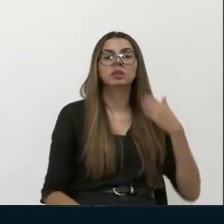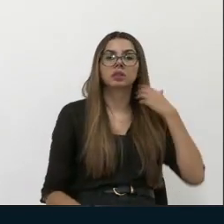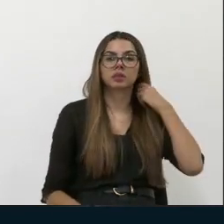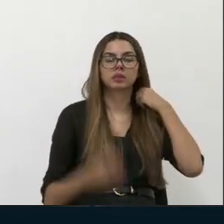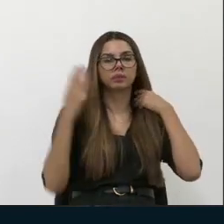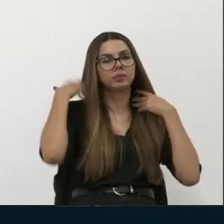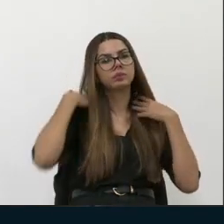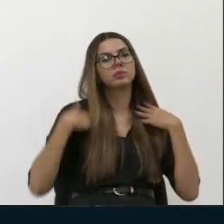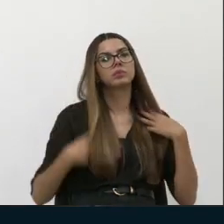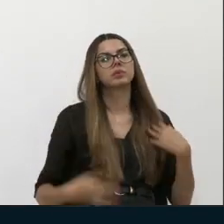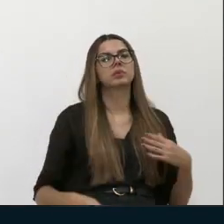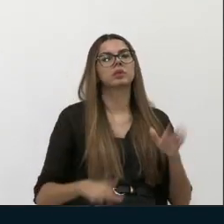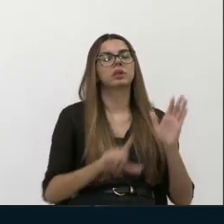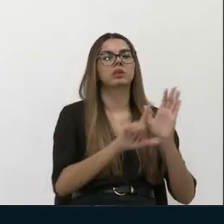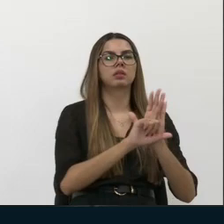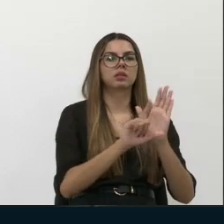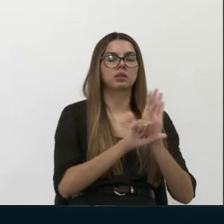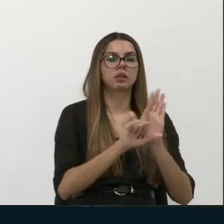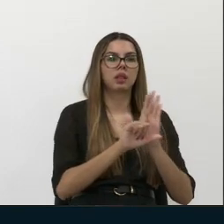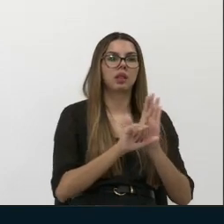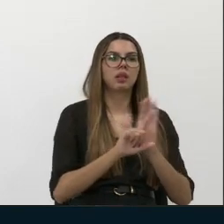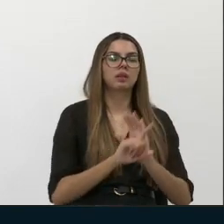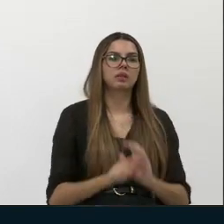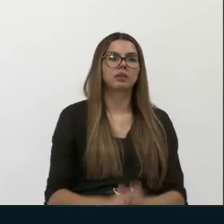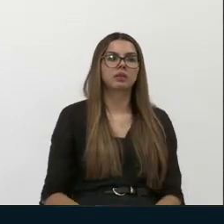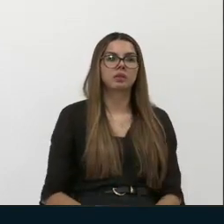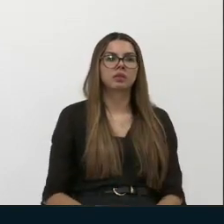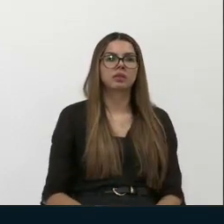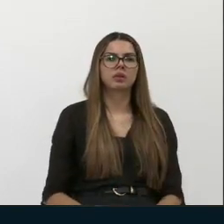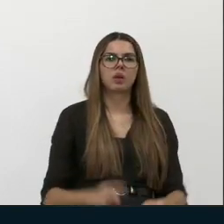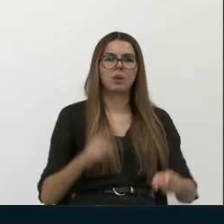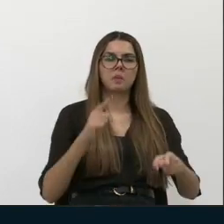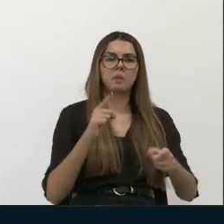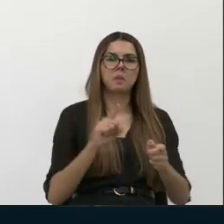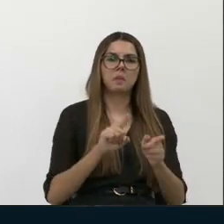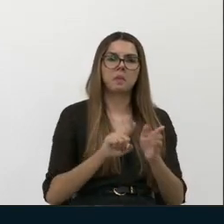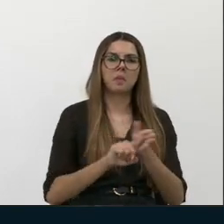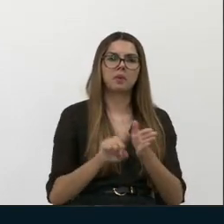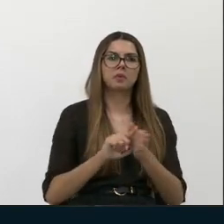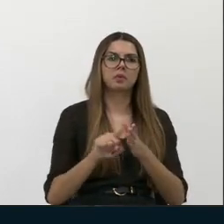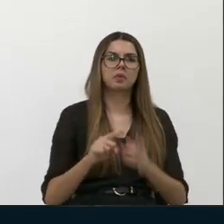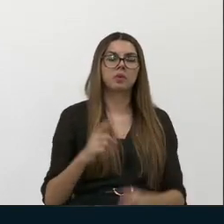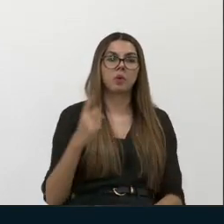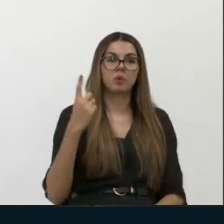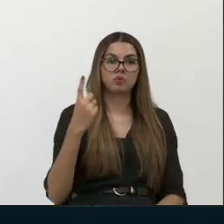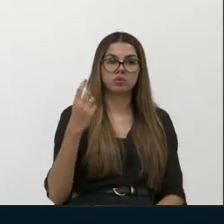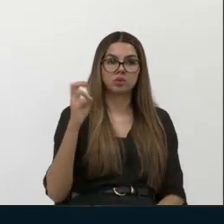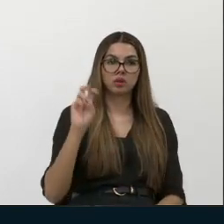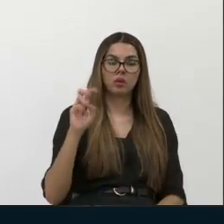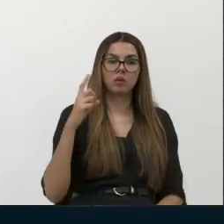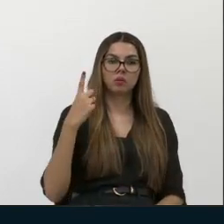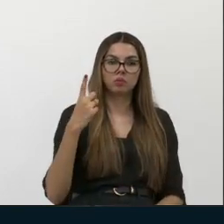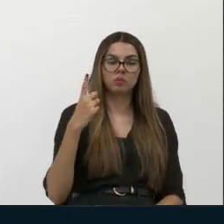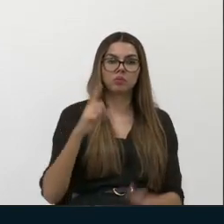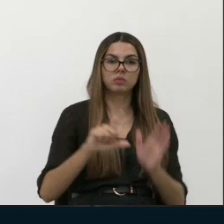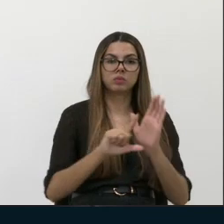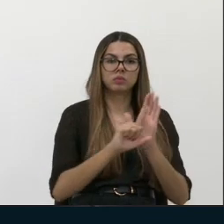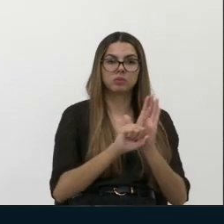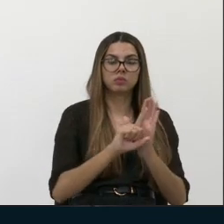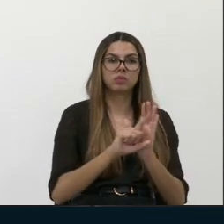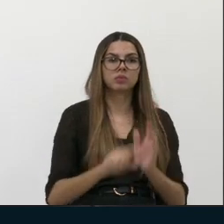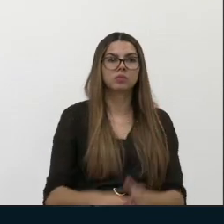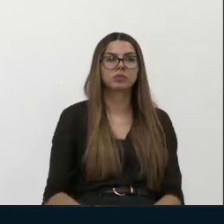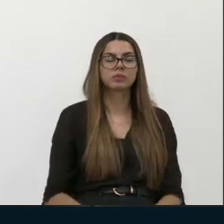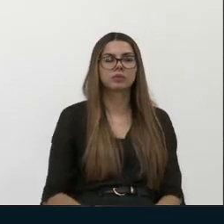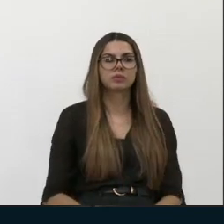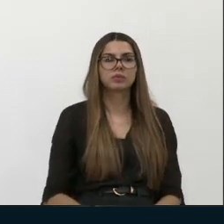por outro artigo, né? E é isso aqui, eu estou perguntando pelo 151, o artigo 151.